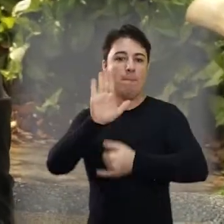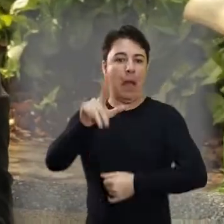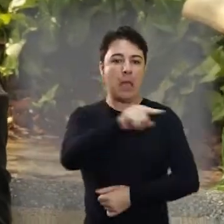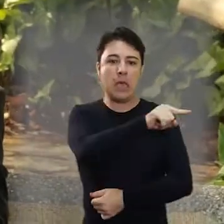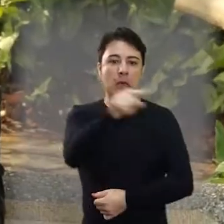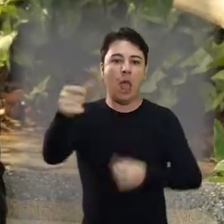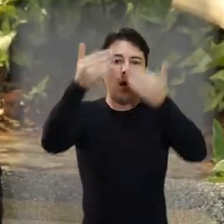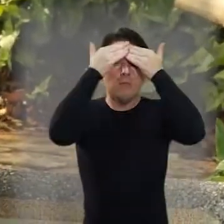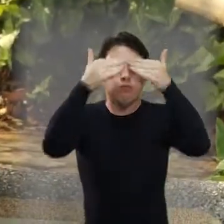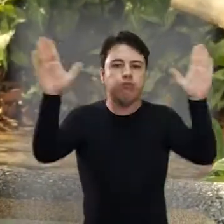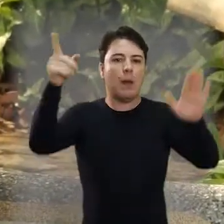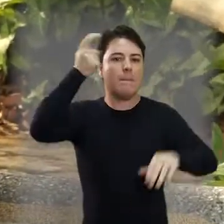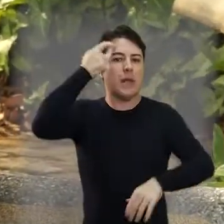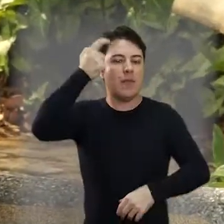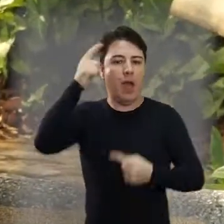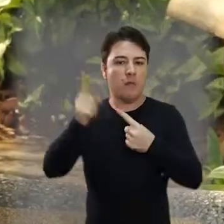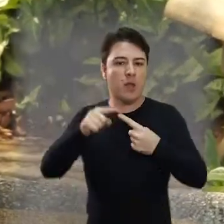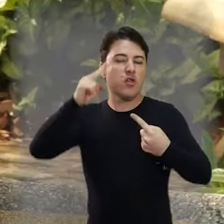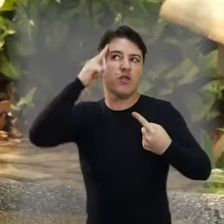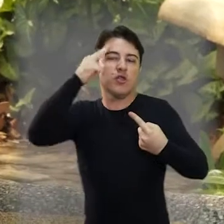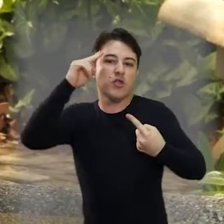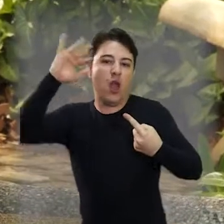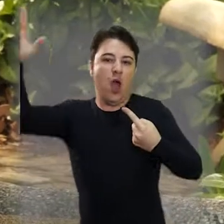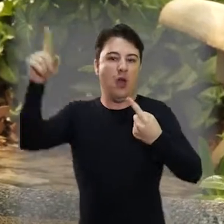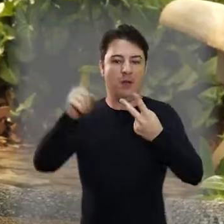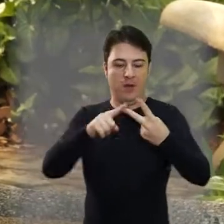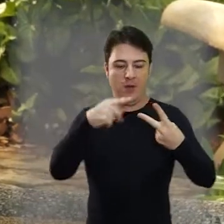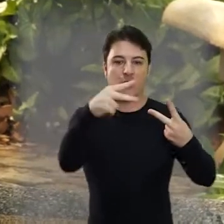pensem sobre os sonhos, sobre